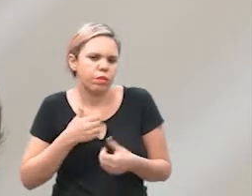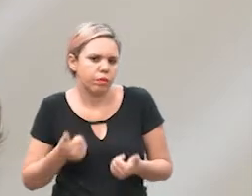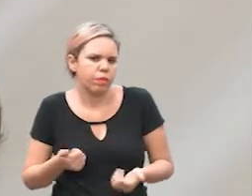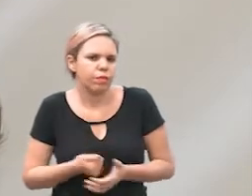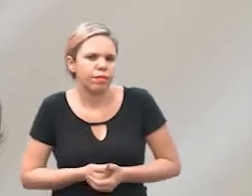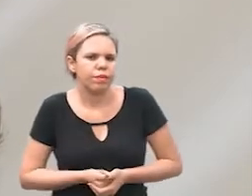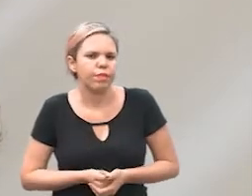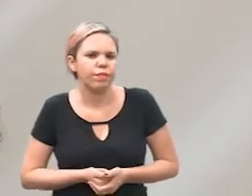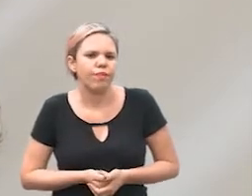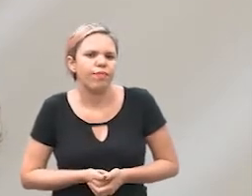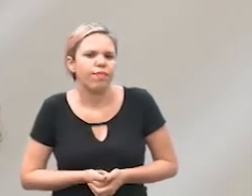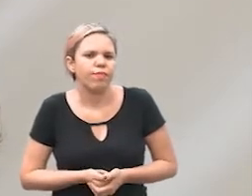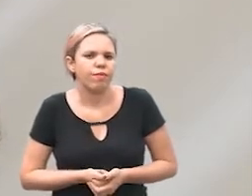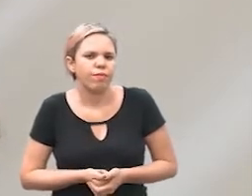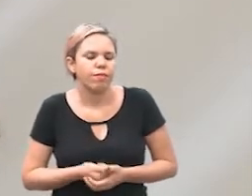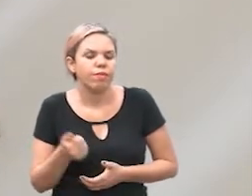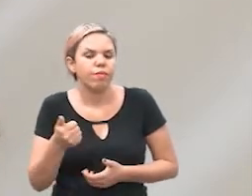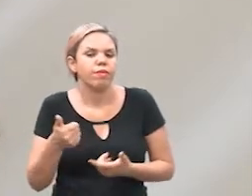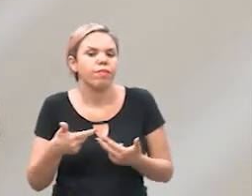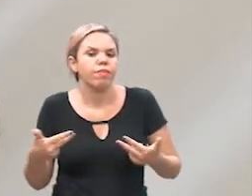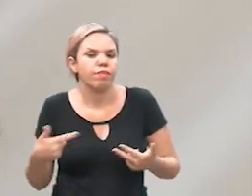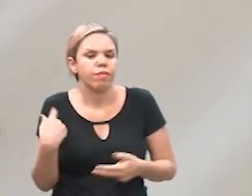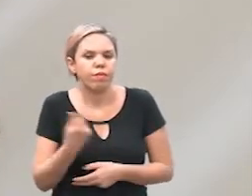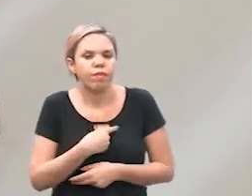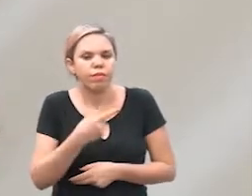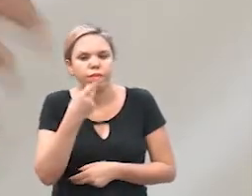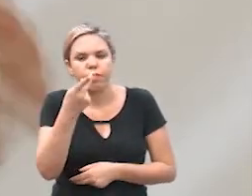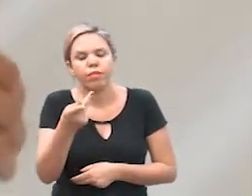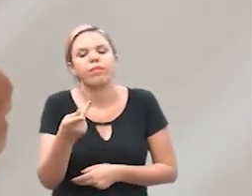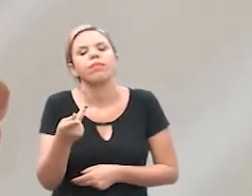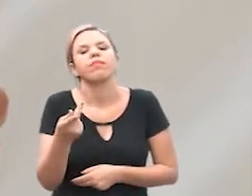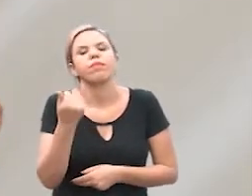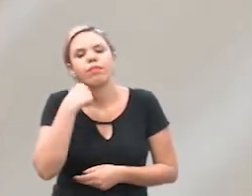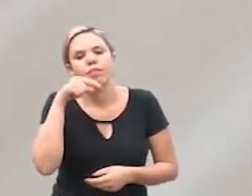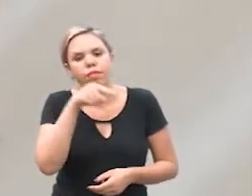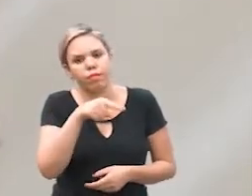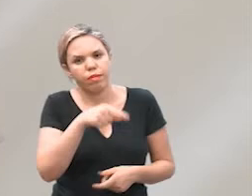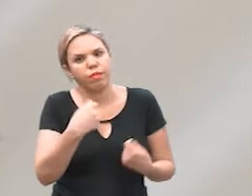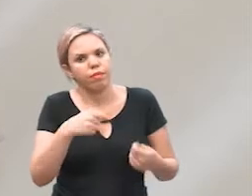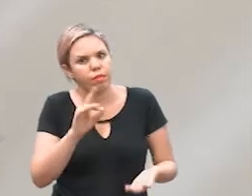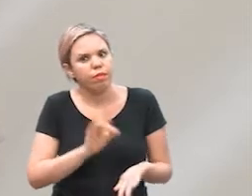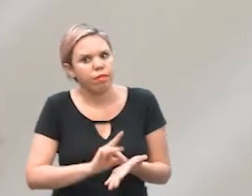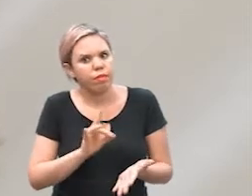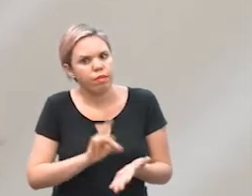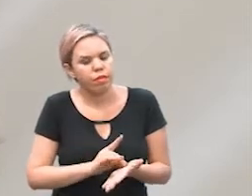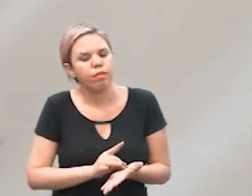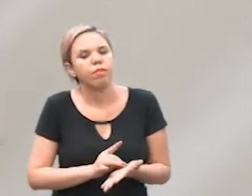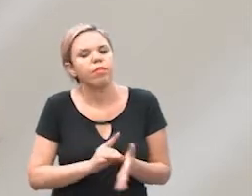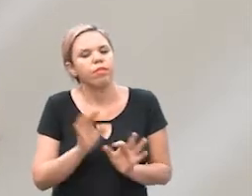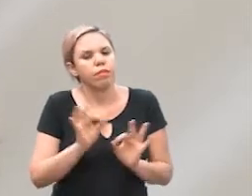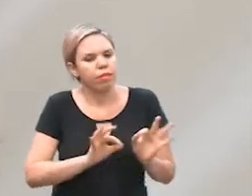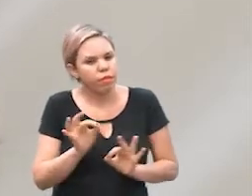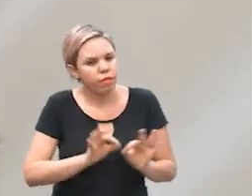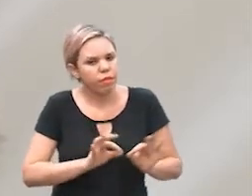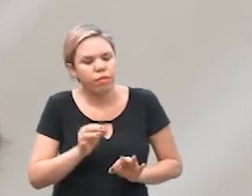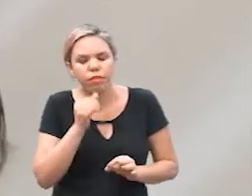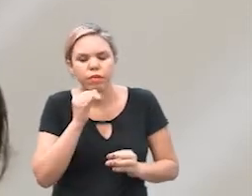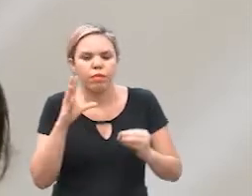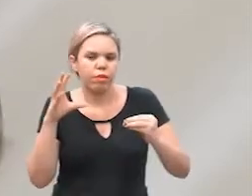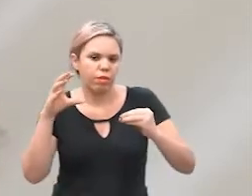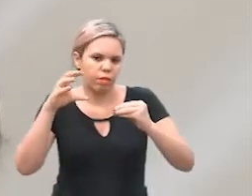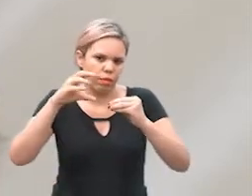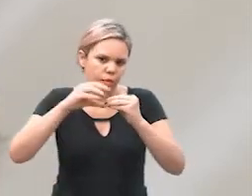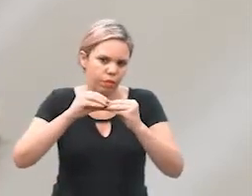prazeroso? A primeira coisa que a gente fala, né, que ela precisa é realmente corrigir a pega do